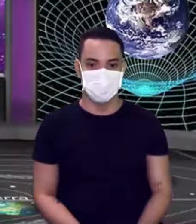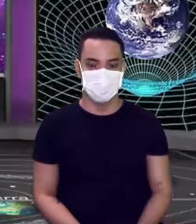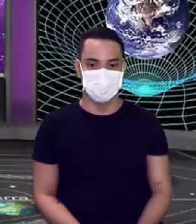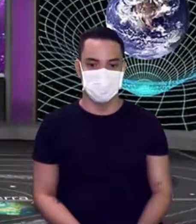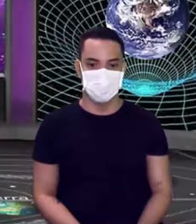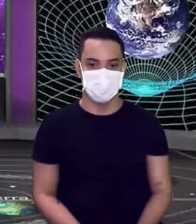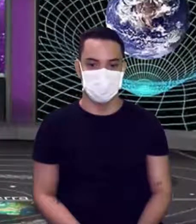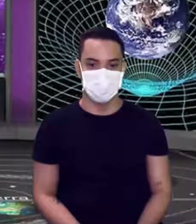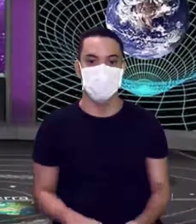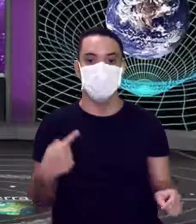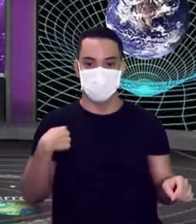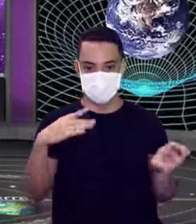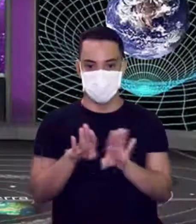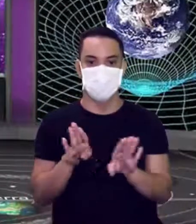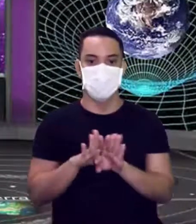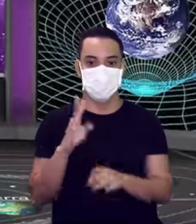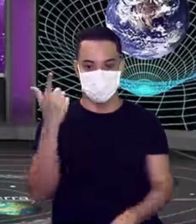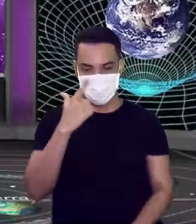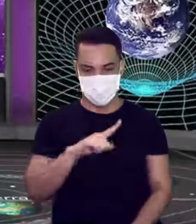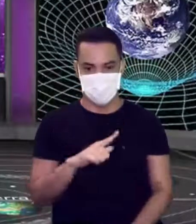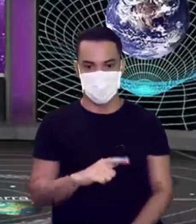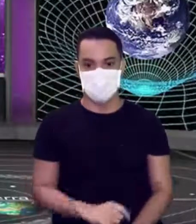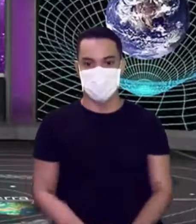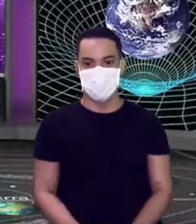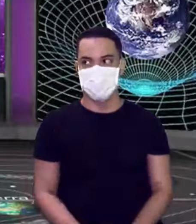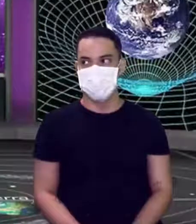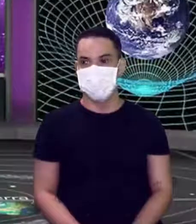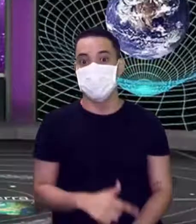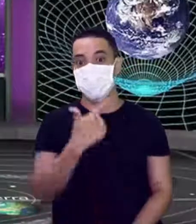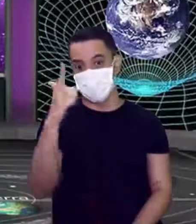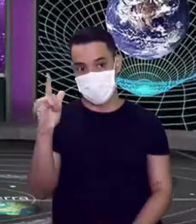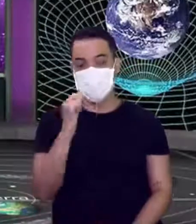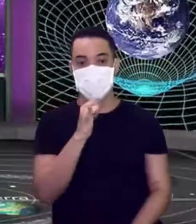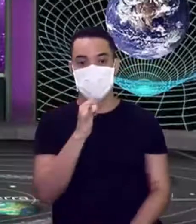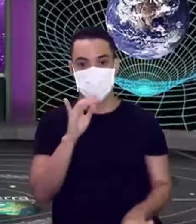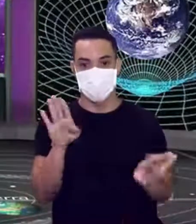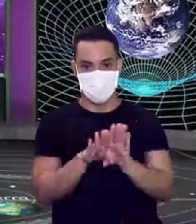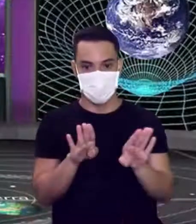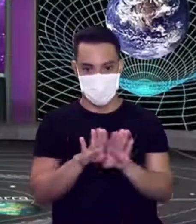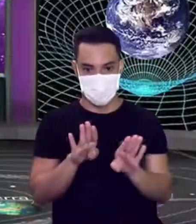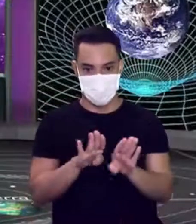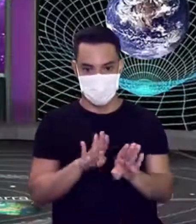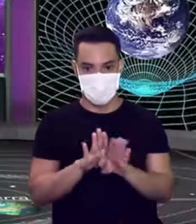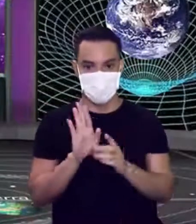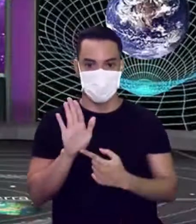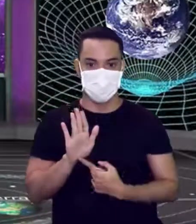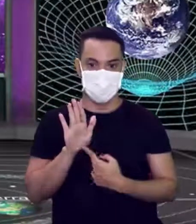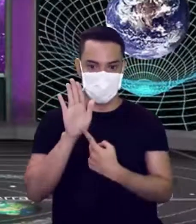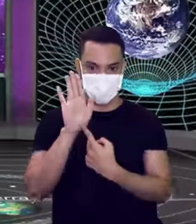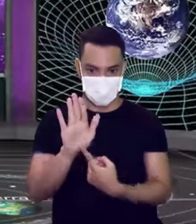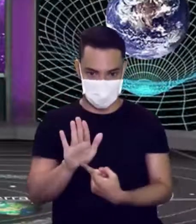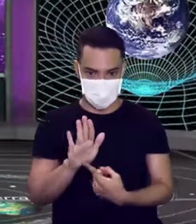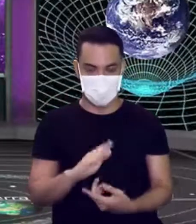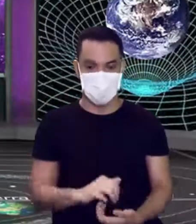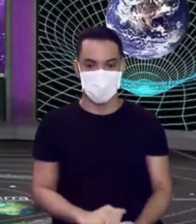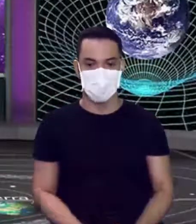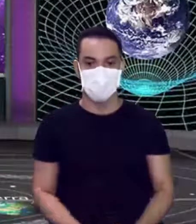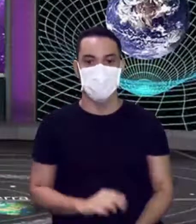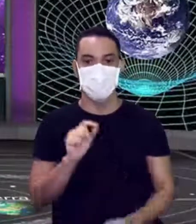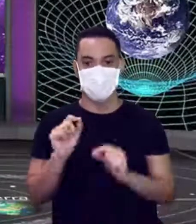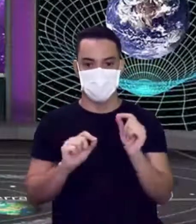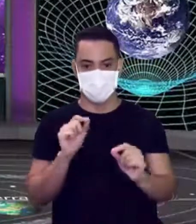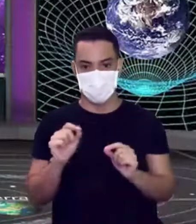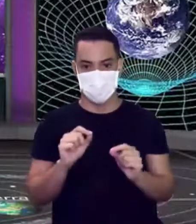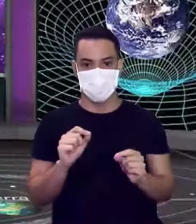ó, eu também vou conseguir repelir isso daqui. Outro exemplo muito prático, pessoal, que mostra a eletrização, é você